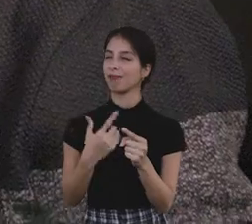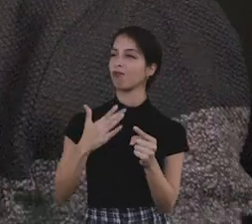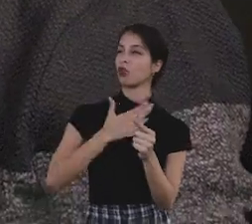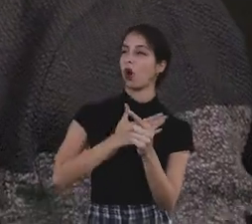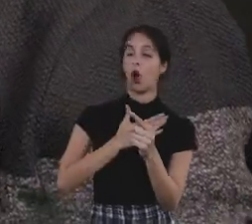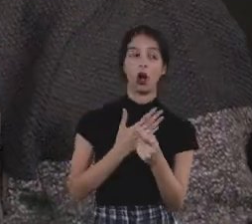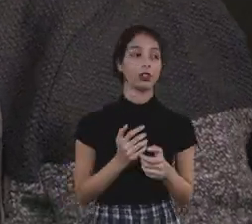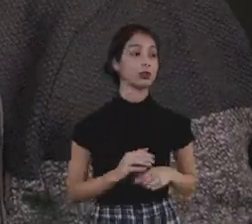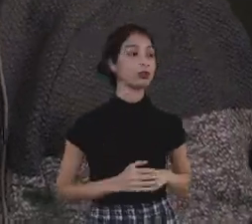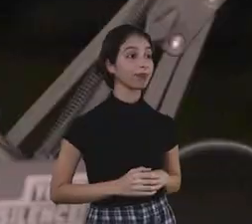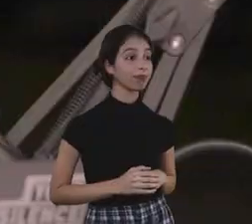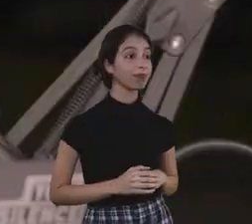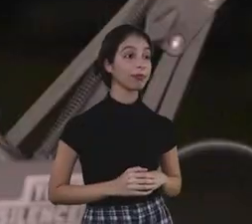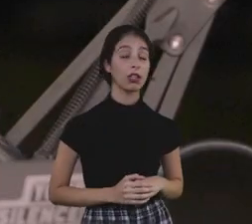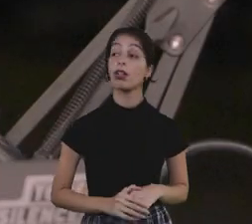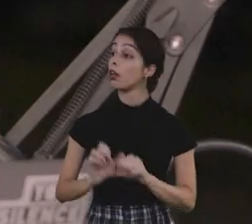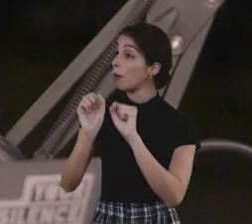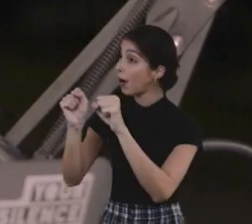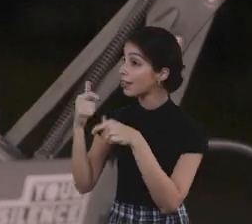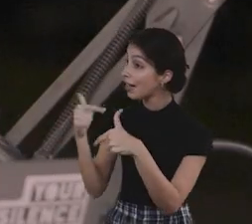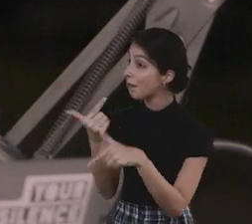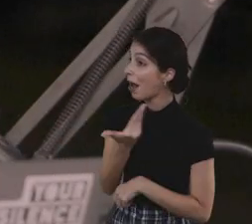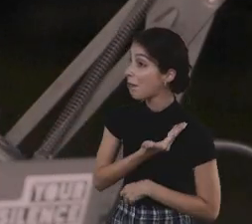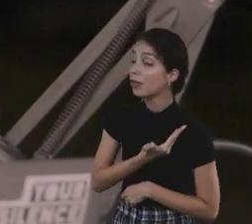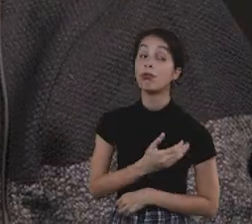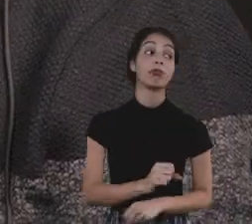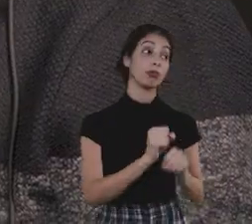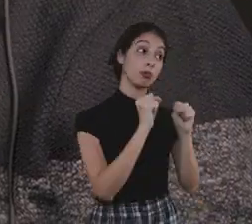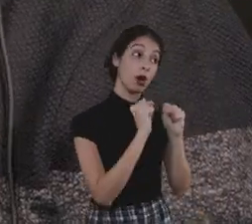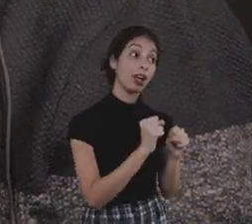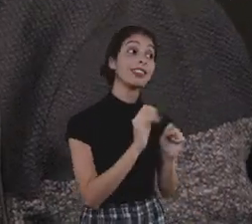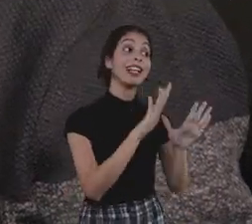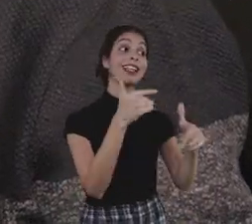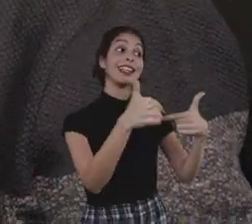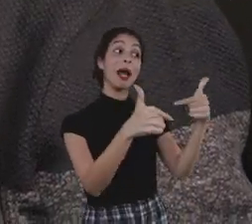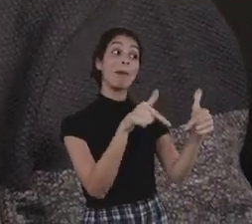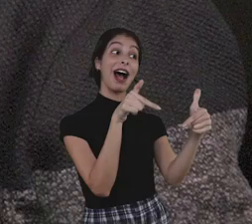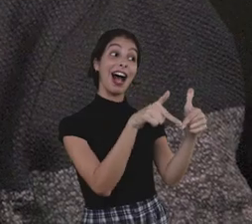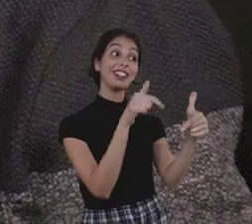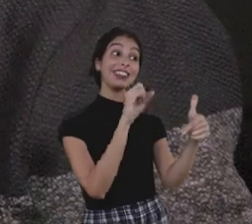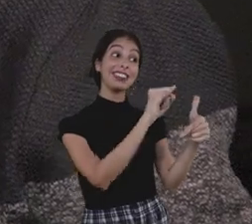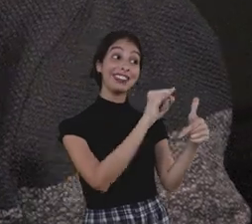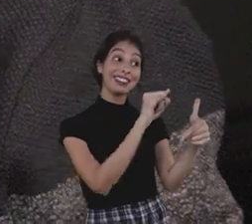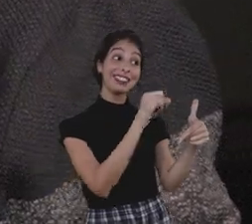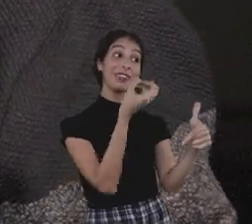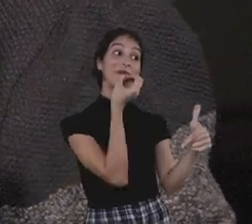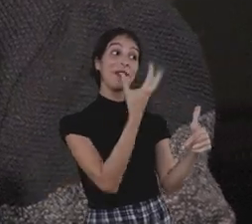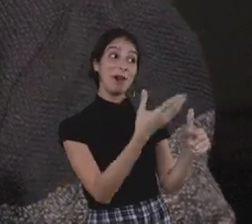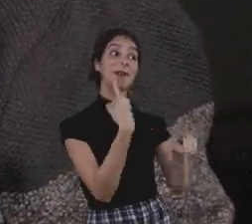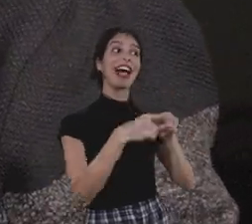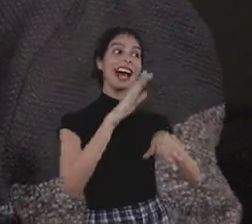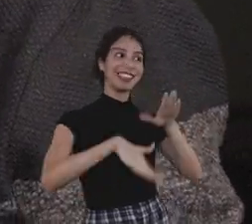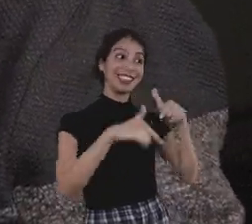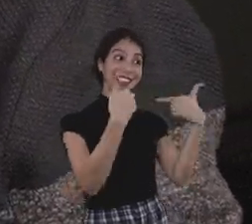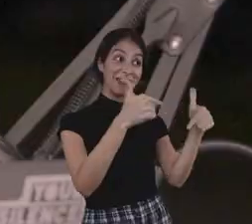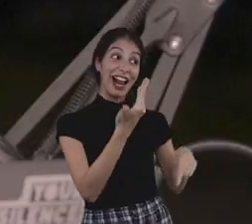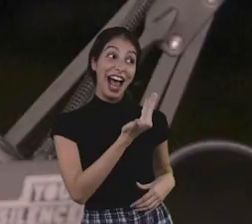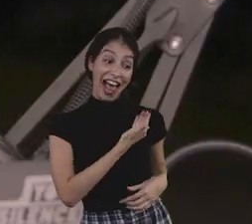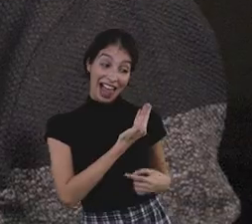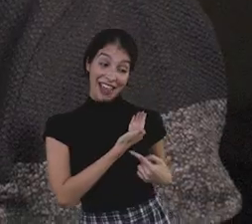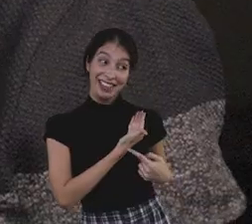escutar sabe pode ser os colegas de trabalho também pode pode ser desde que eles não sejam dementadores né